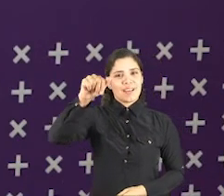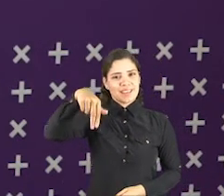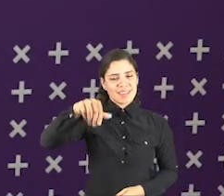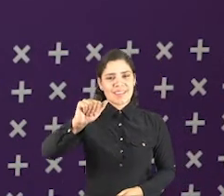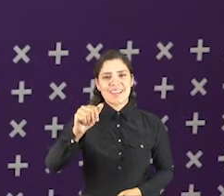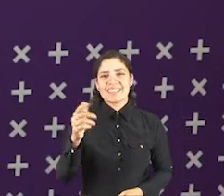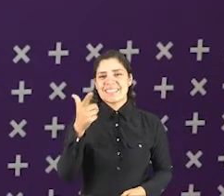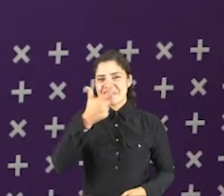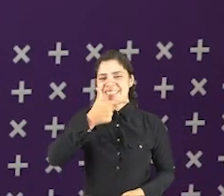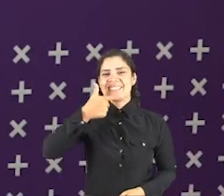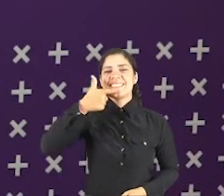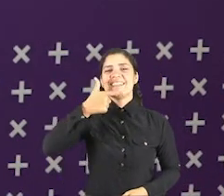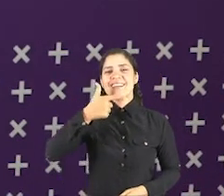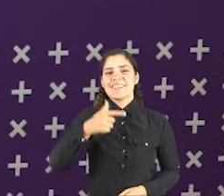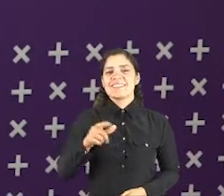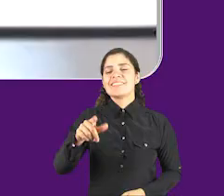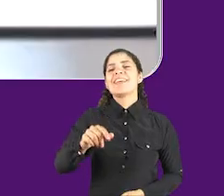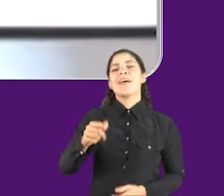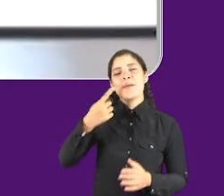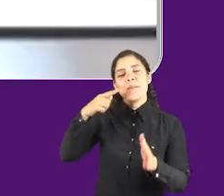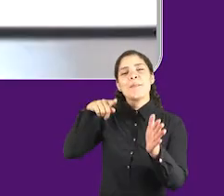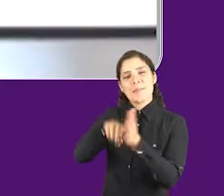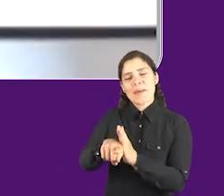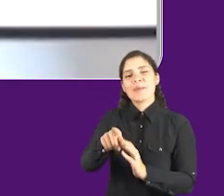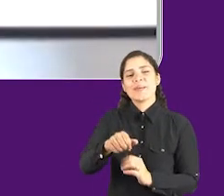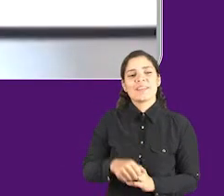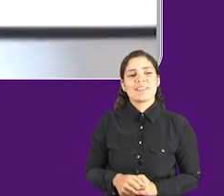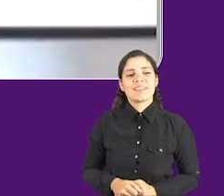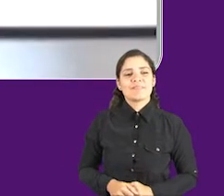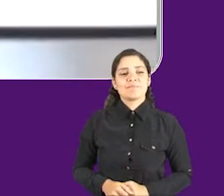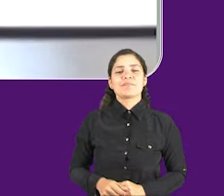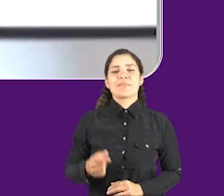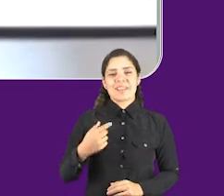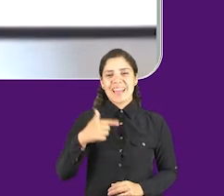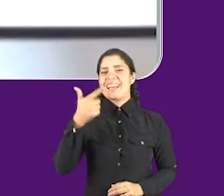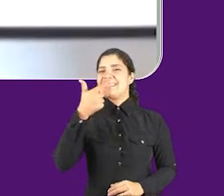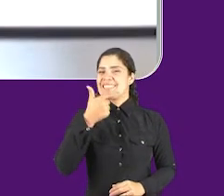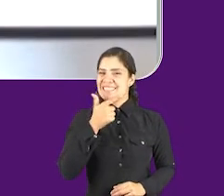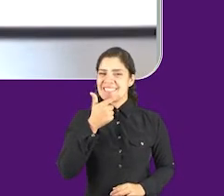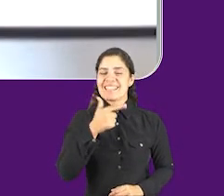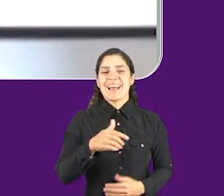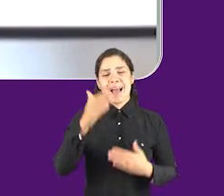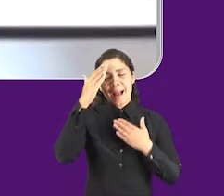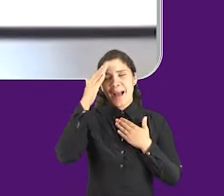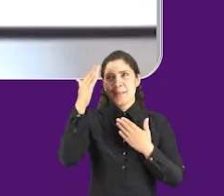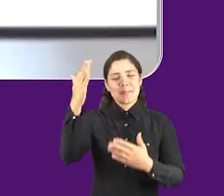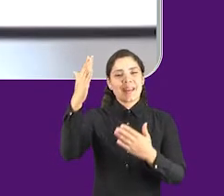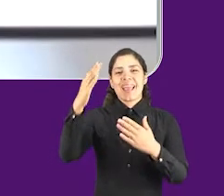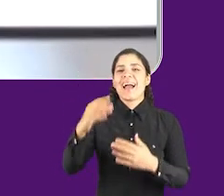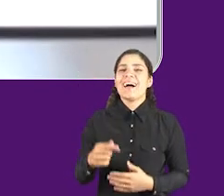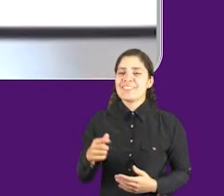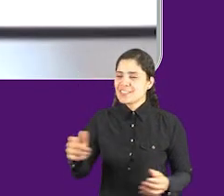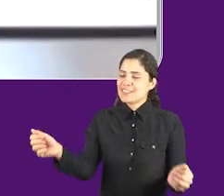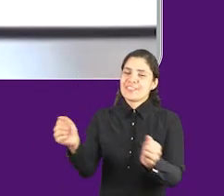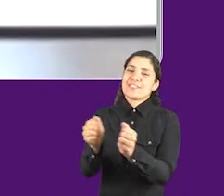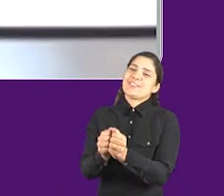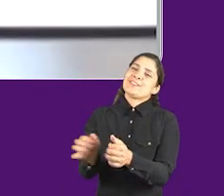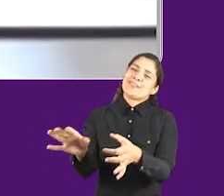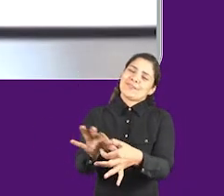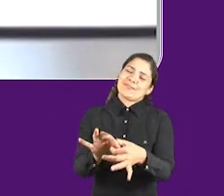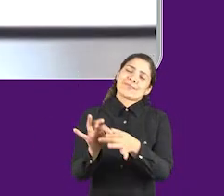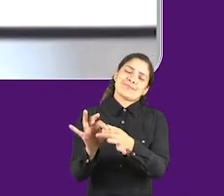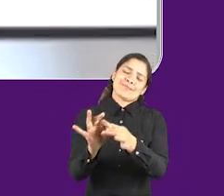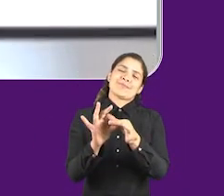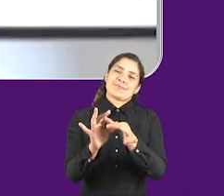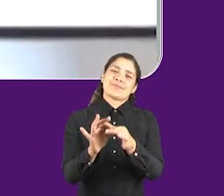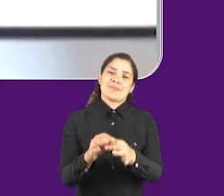pergunta primeiro Sorrisão é um agradecimento né para essa parceria sabe de muita dedicação do time da